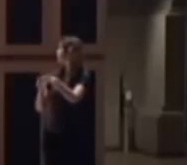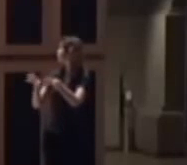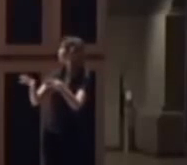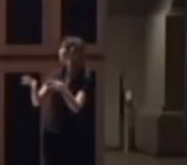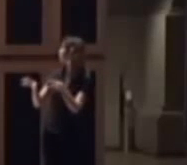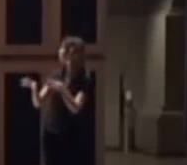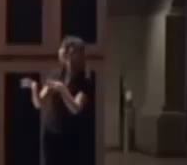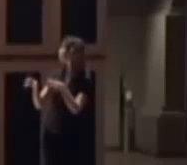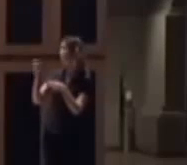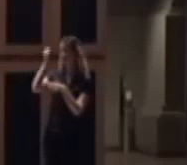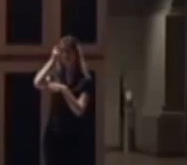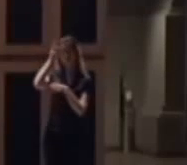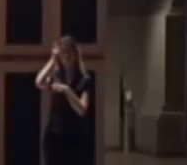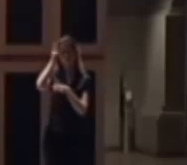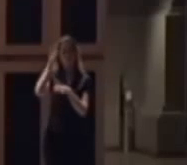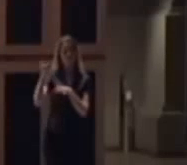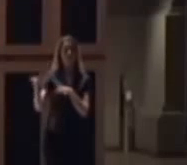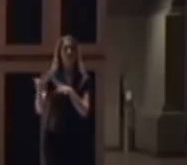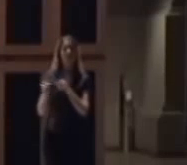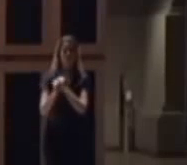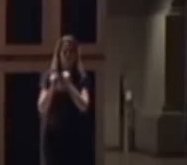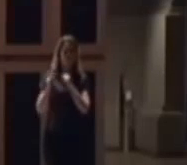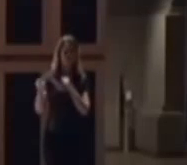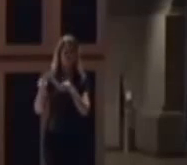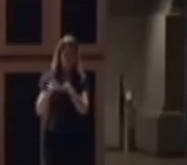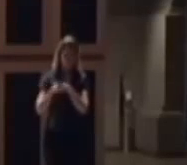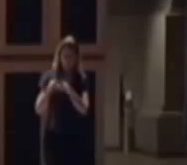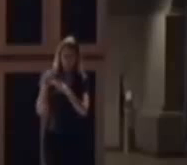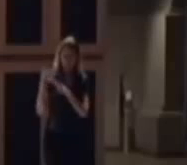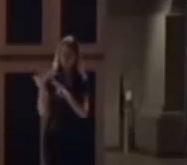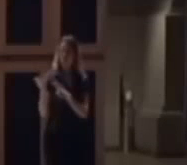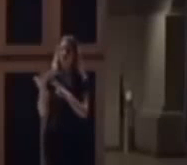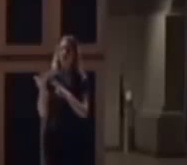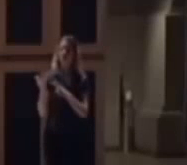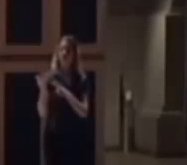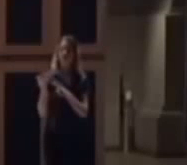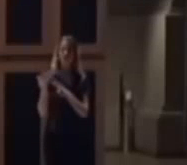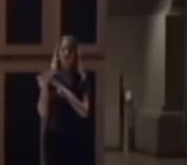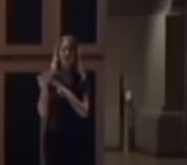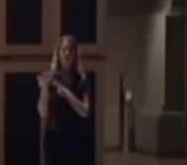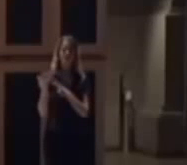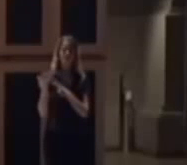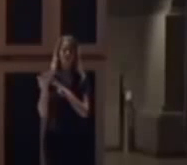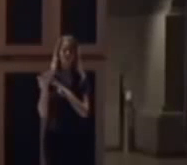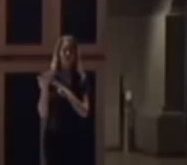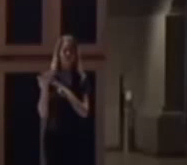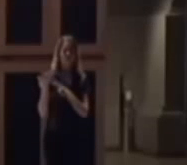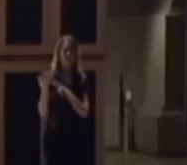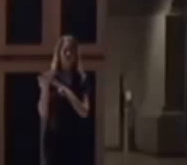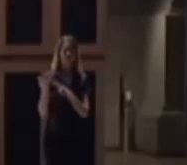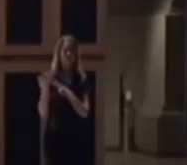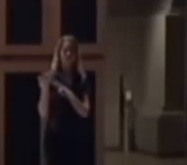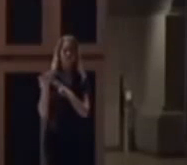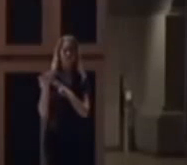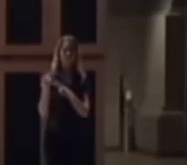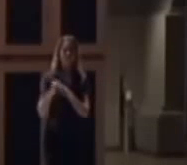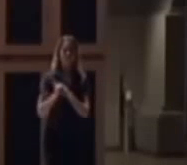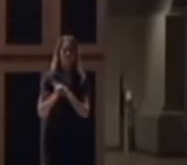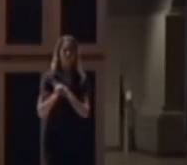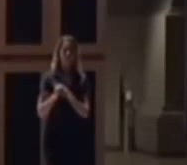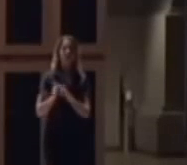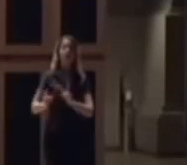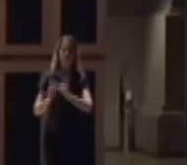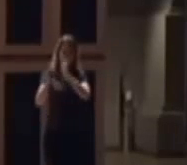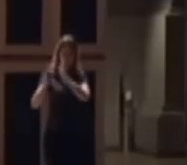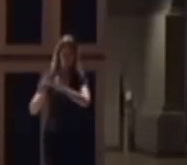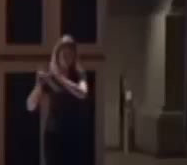termo de parceria com o Instituto Cultural Sérgio Magnani também. O circuito cultural é a ocupação dos antigos prédios